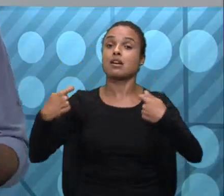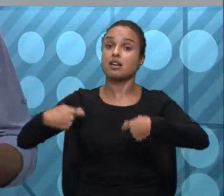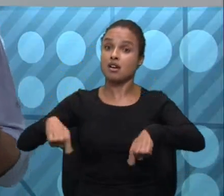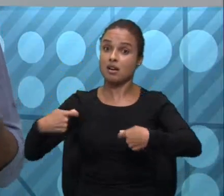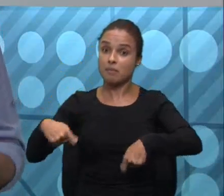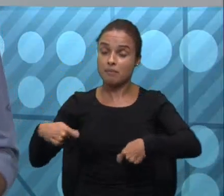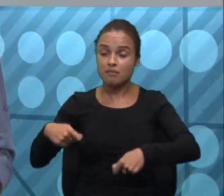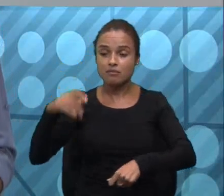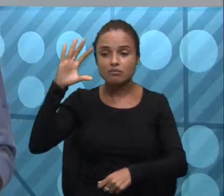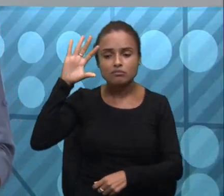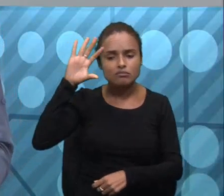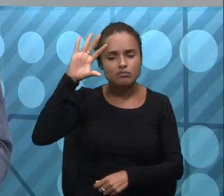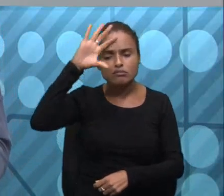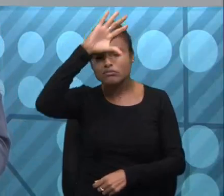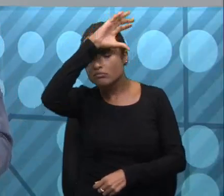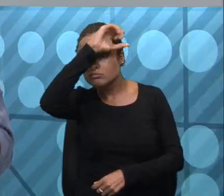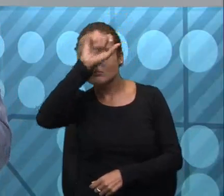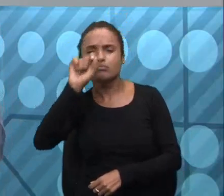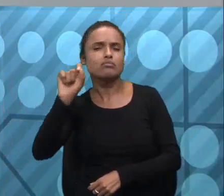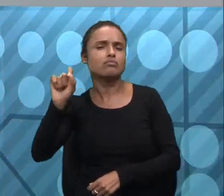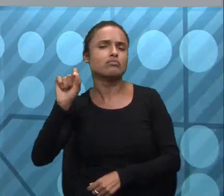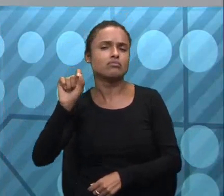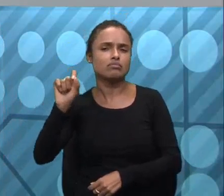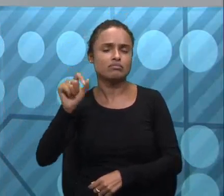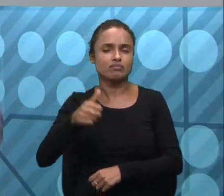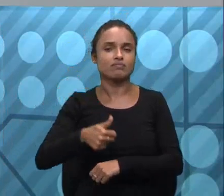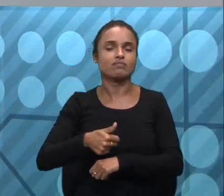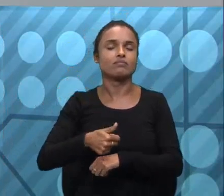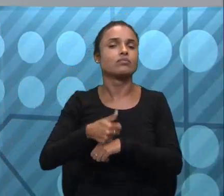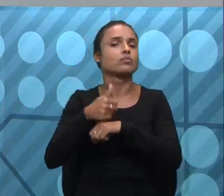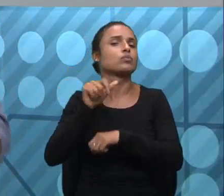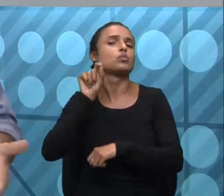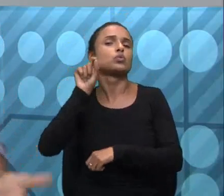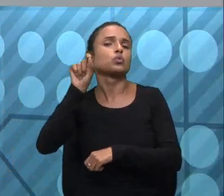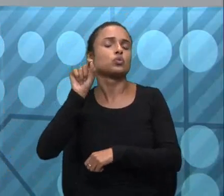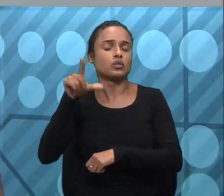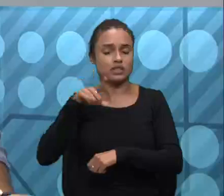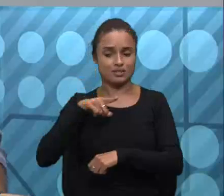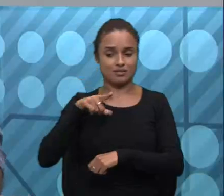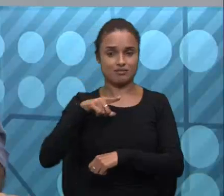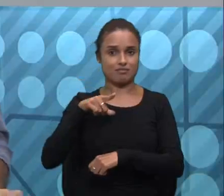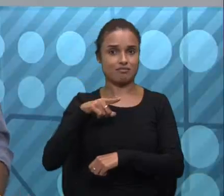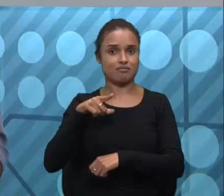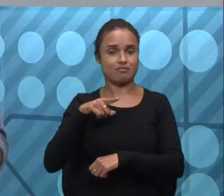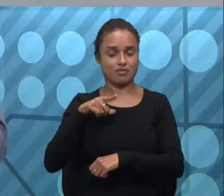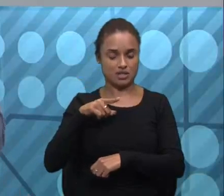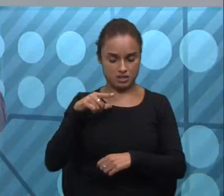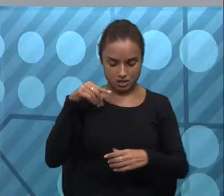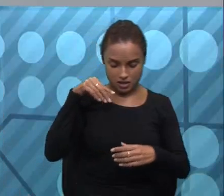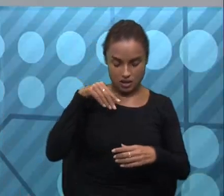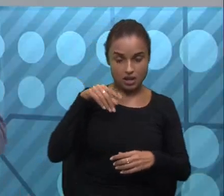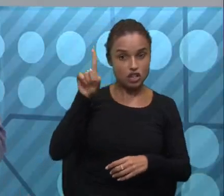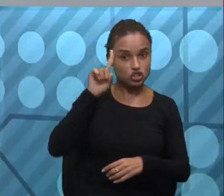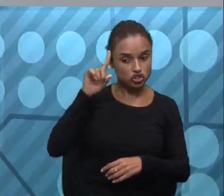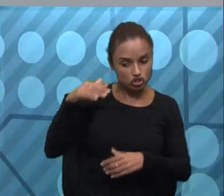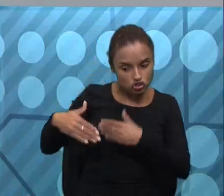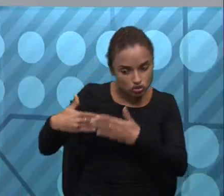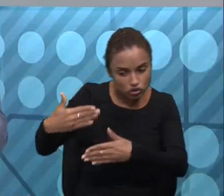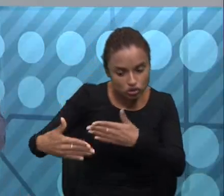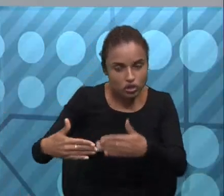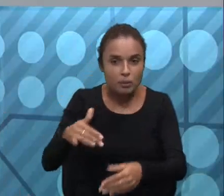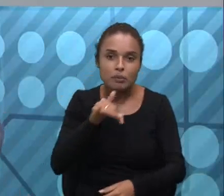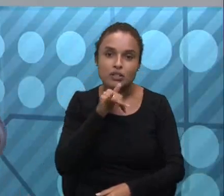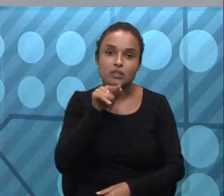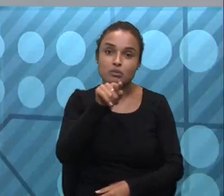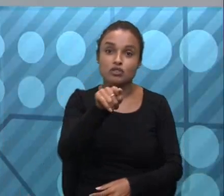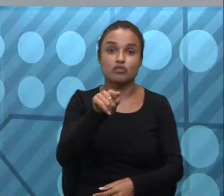precisa compreender as principais e que você vai ver no seu dia a dia. Então você vai ver um movimento que o cotovelo faz, você vai